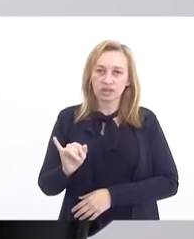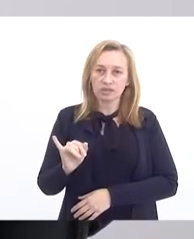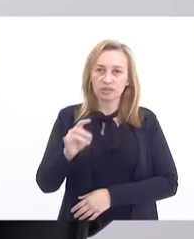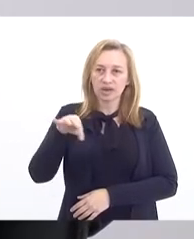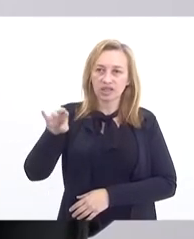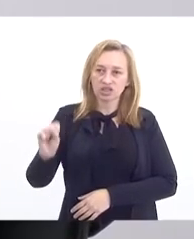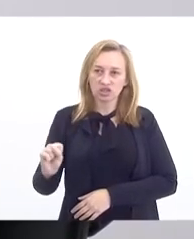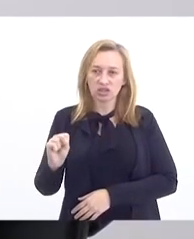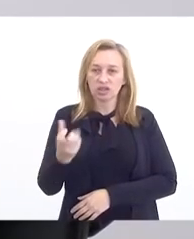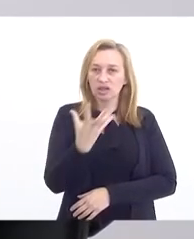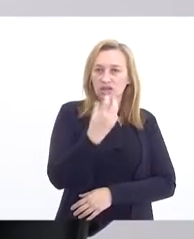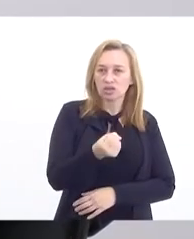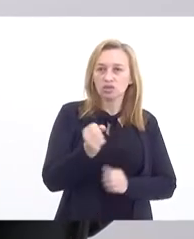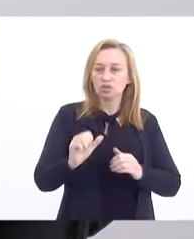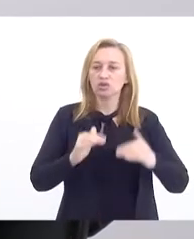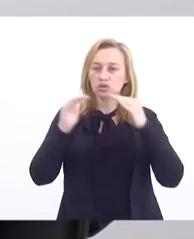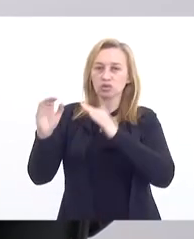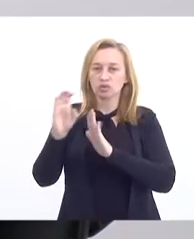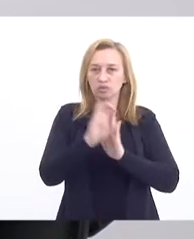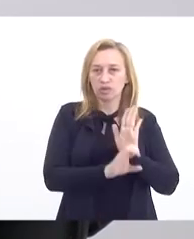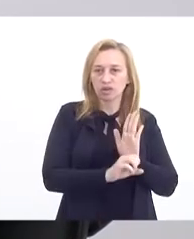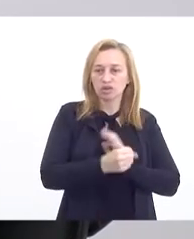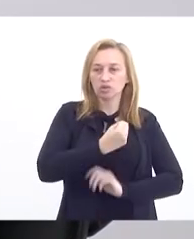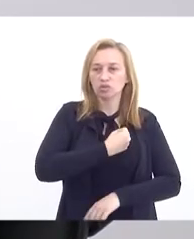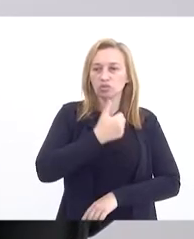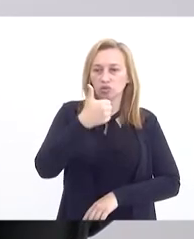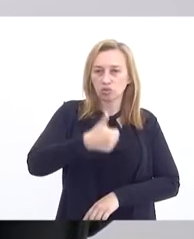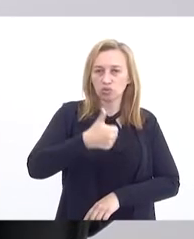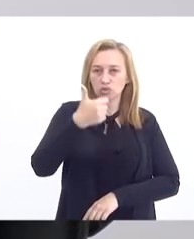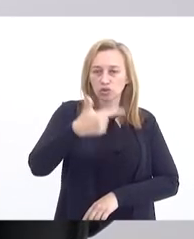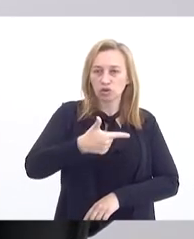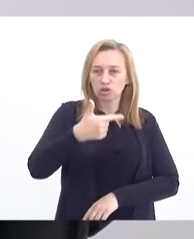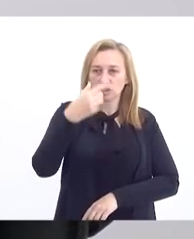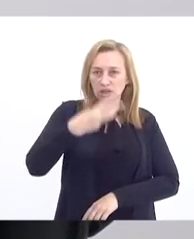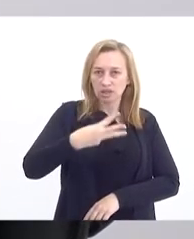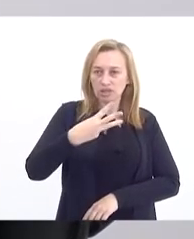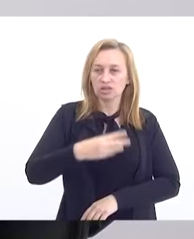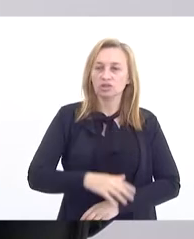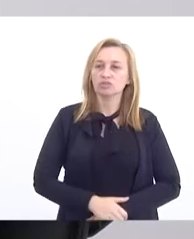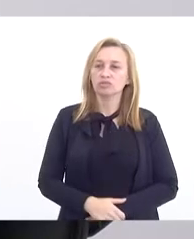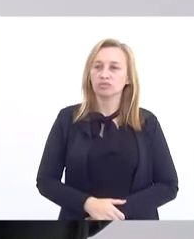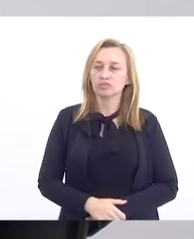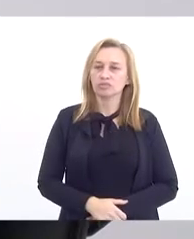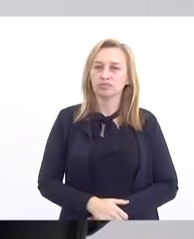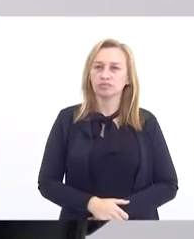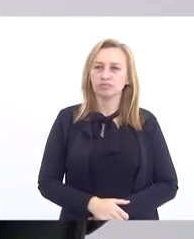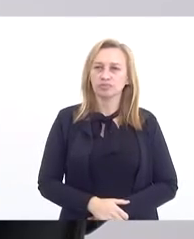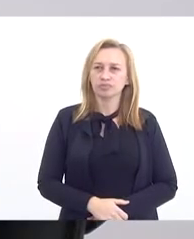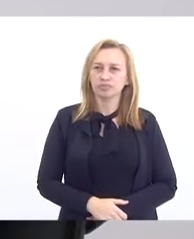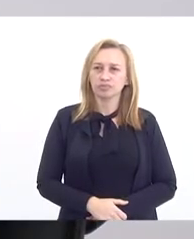é favorável com subemendas às emendas 1, 2 e 3.